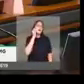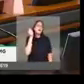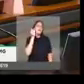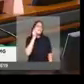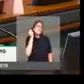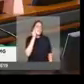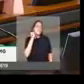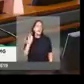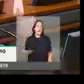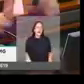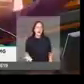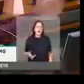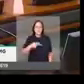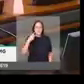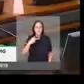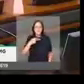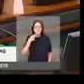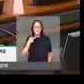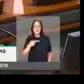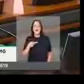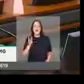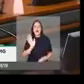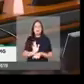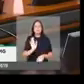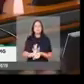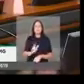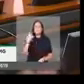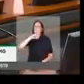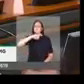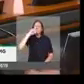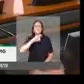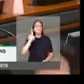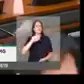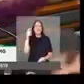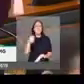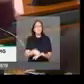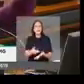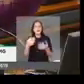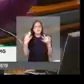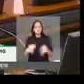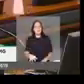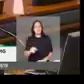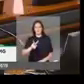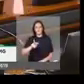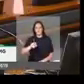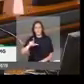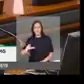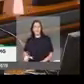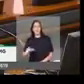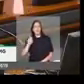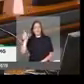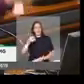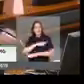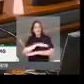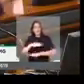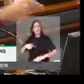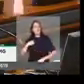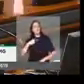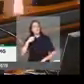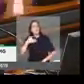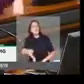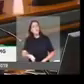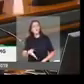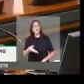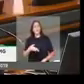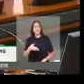de vir falar aqui que tá dando auxílio mentira não paga o que deve a avaya está agindo em brumadinho tive lá